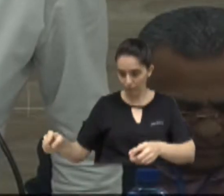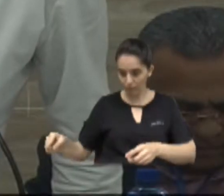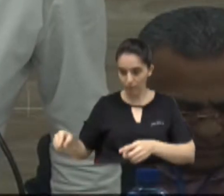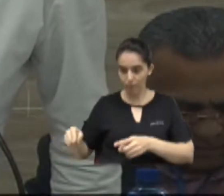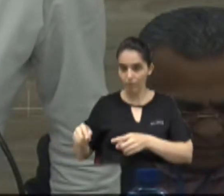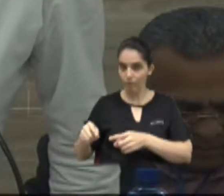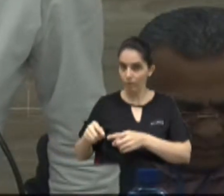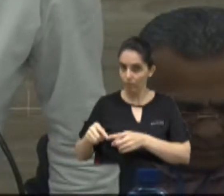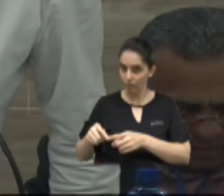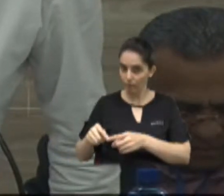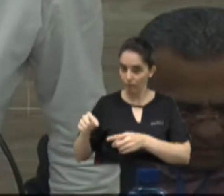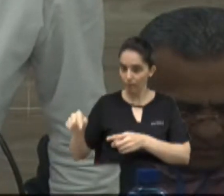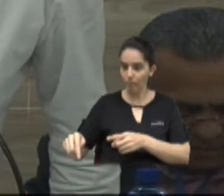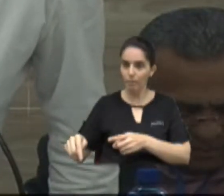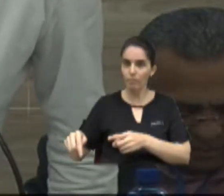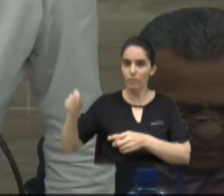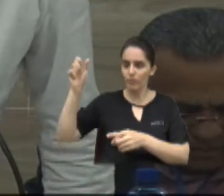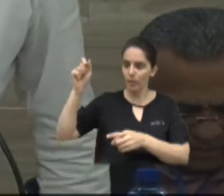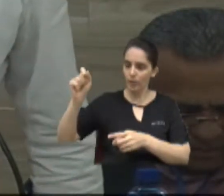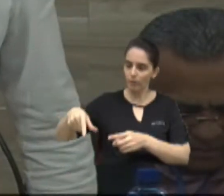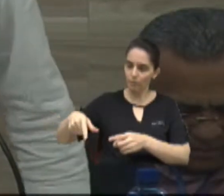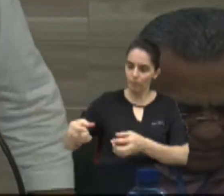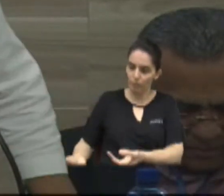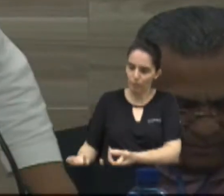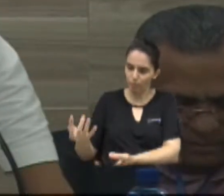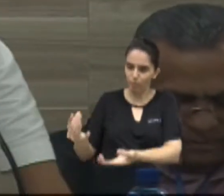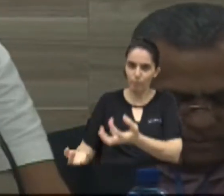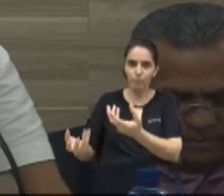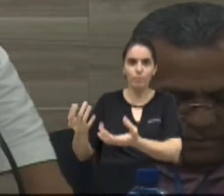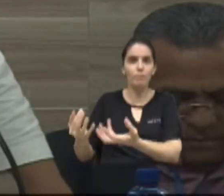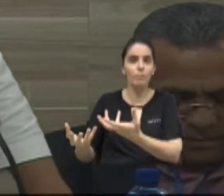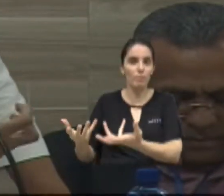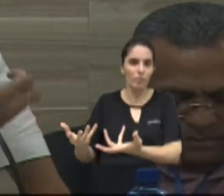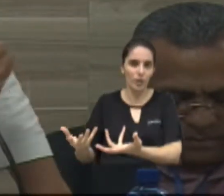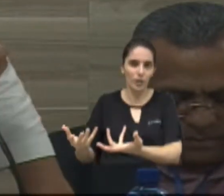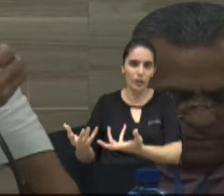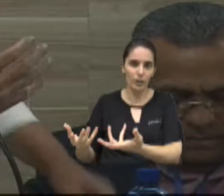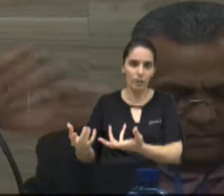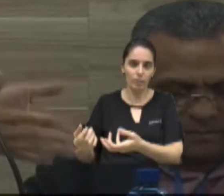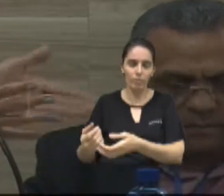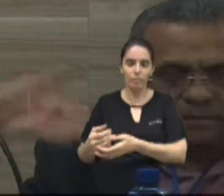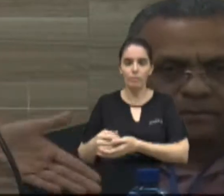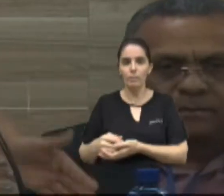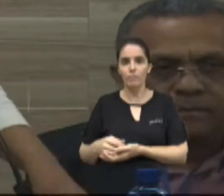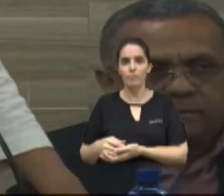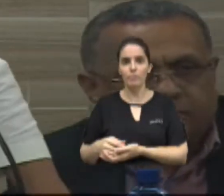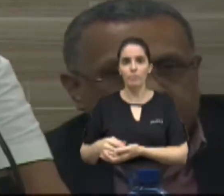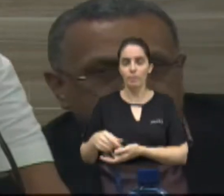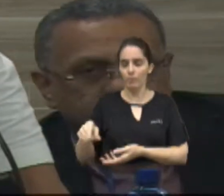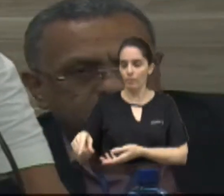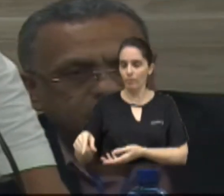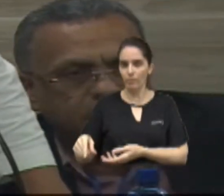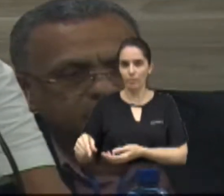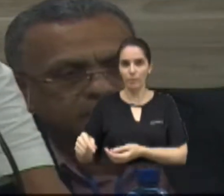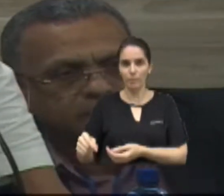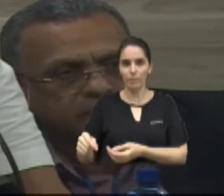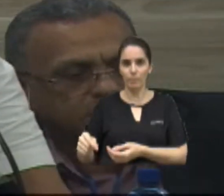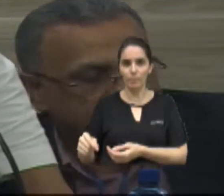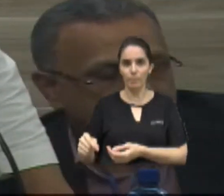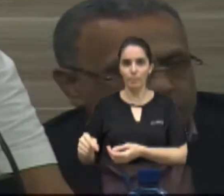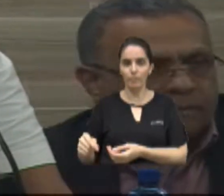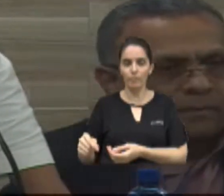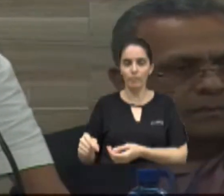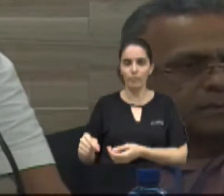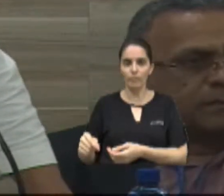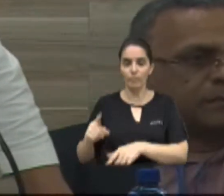acabam ateando fogo e tendo uma vida útil de mais curta, o que tem